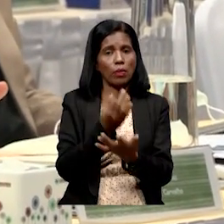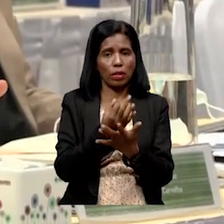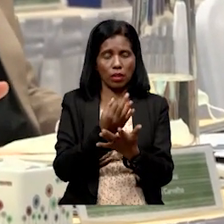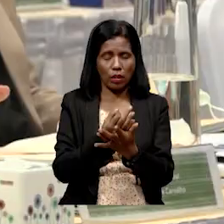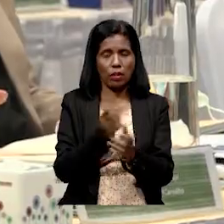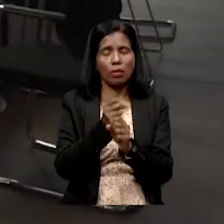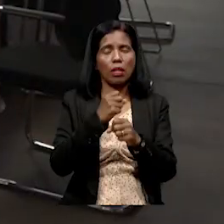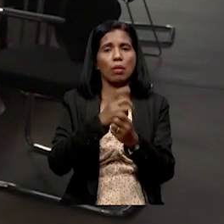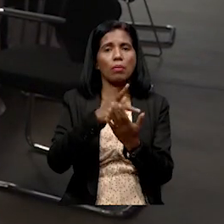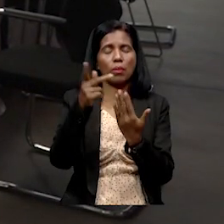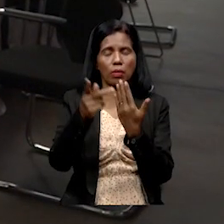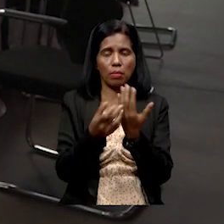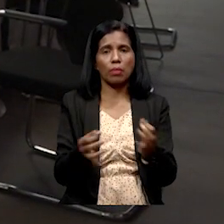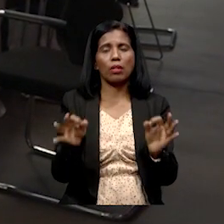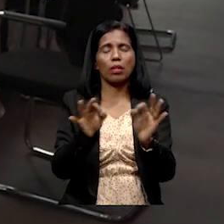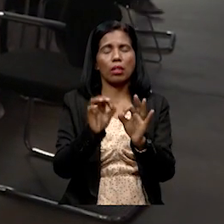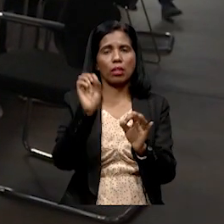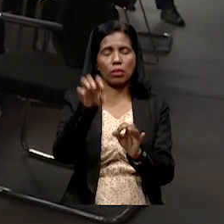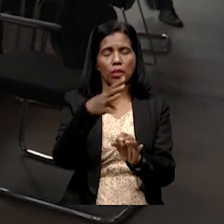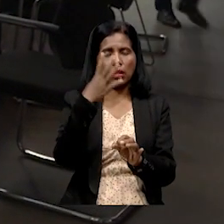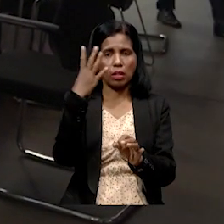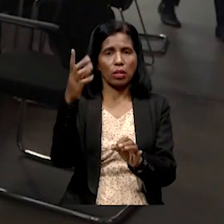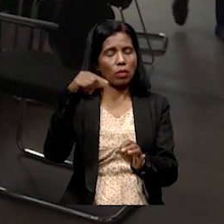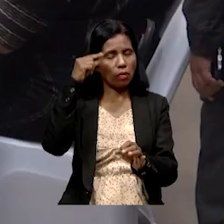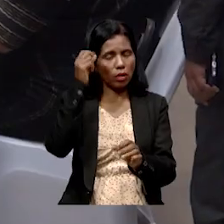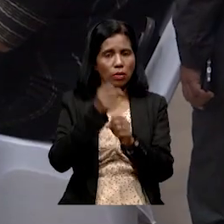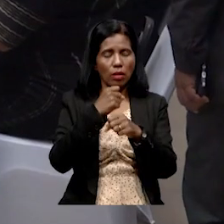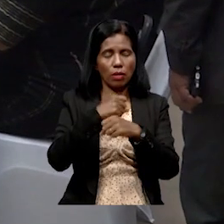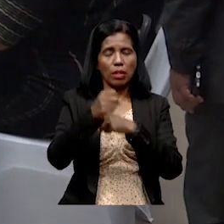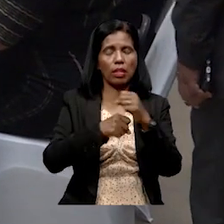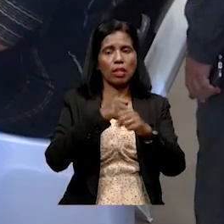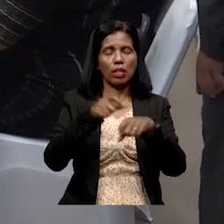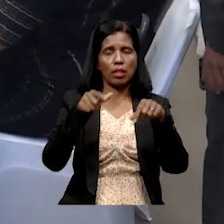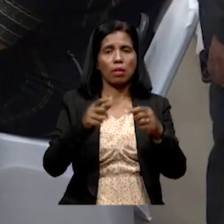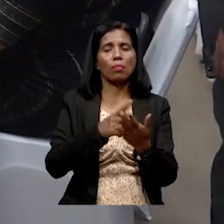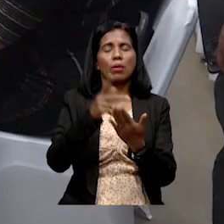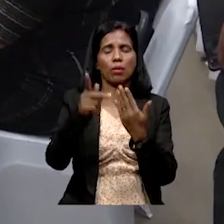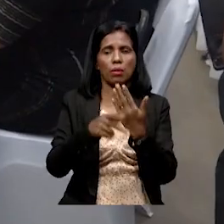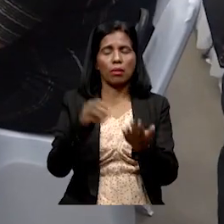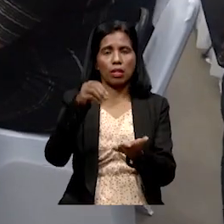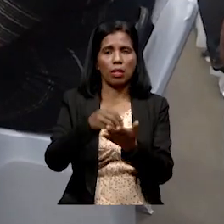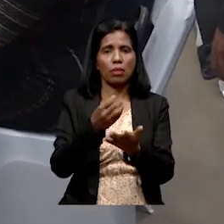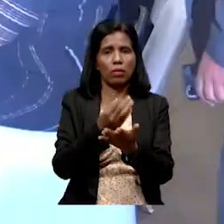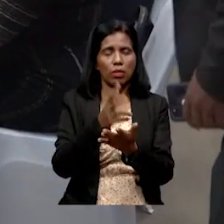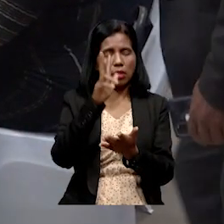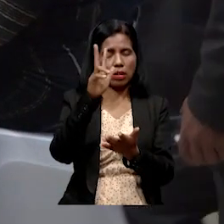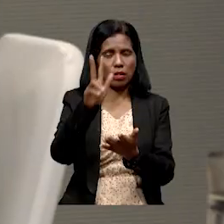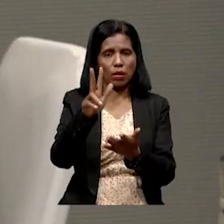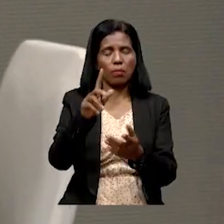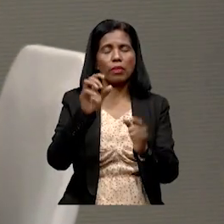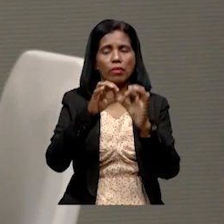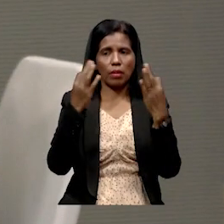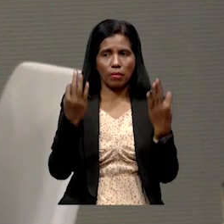programa prioritari sanu resing hat nebe governo atu implemente hetinang ne hanesan programa atribusang osan desim terseru bakada umakain